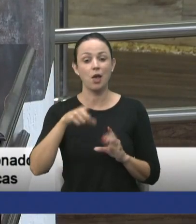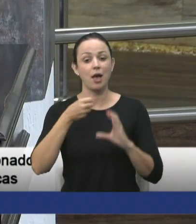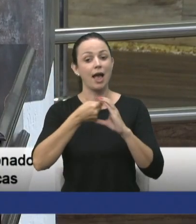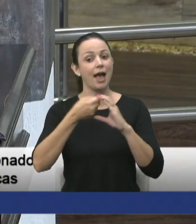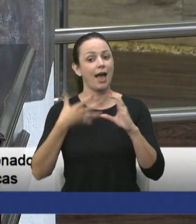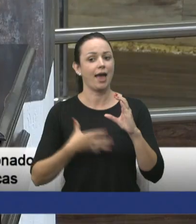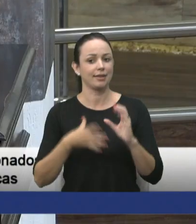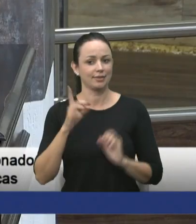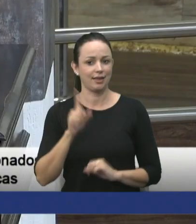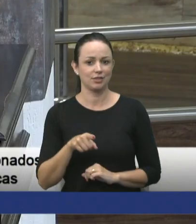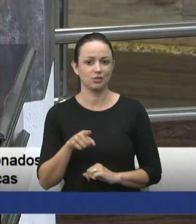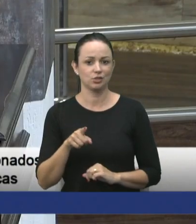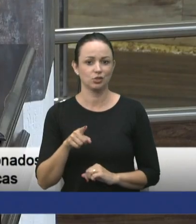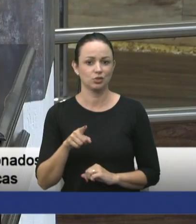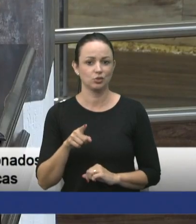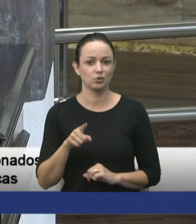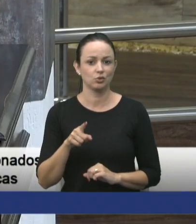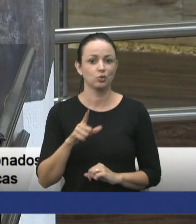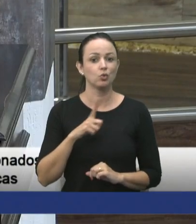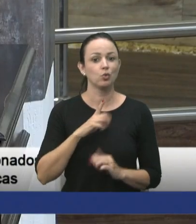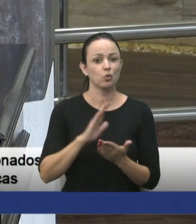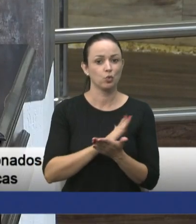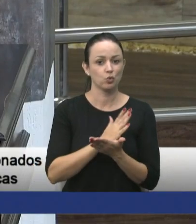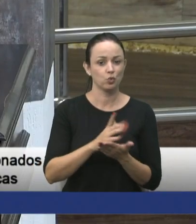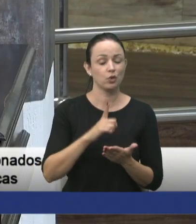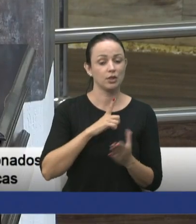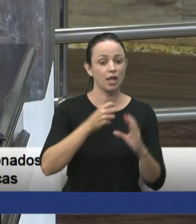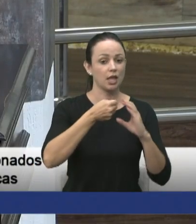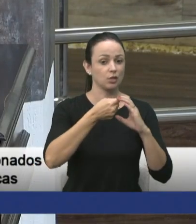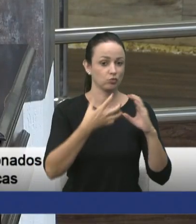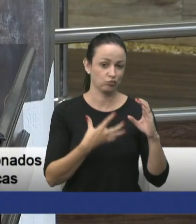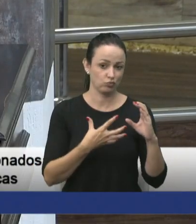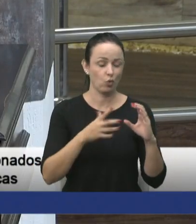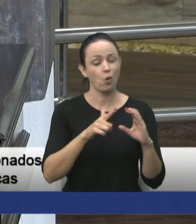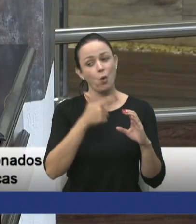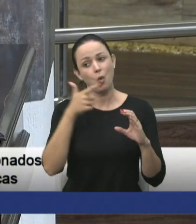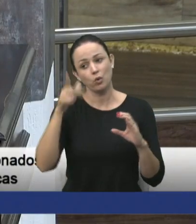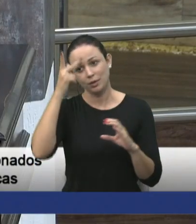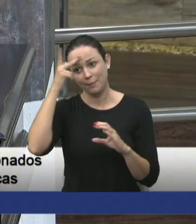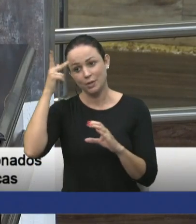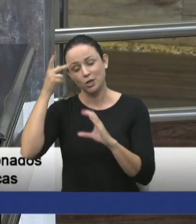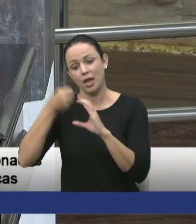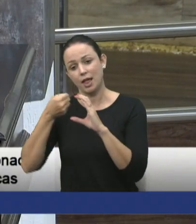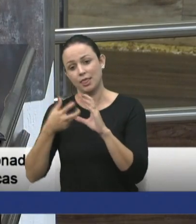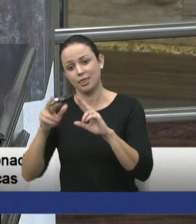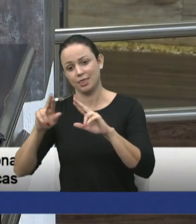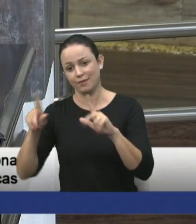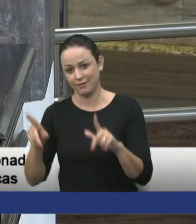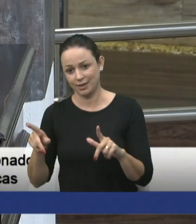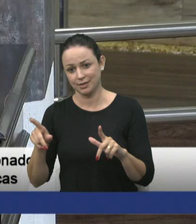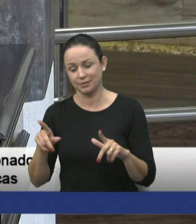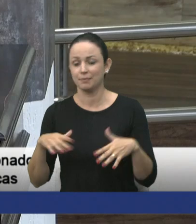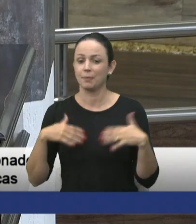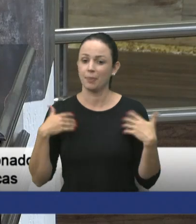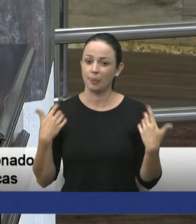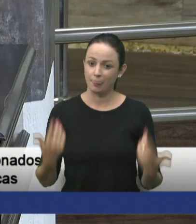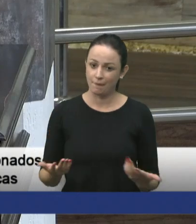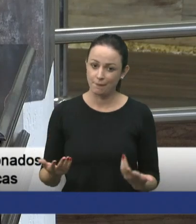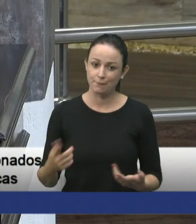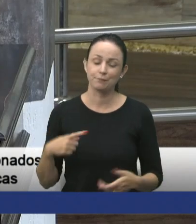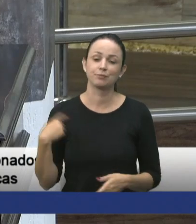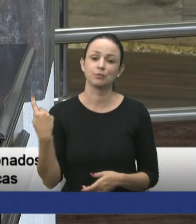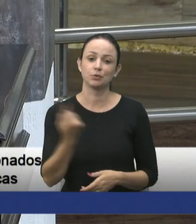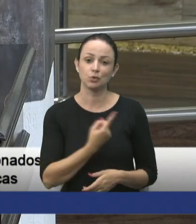característica. Uns têm umas características, outros têm outros. E da nossa parte,